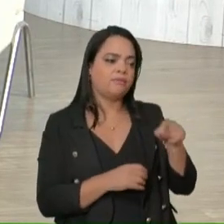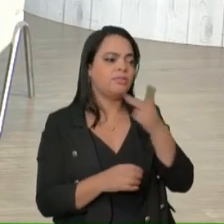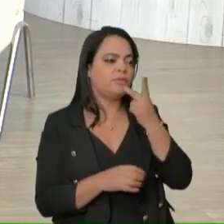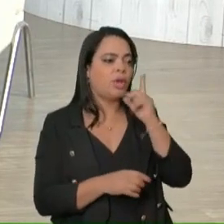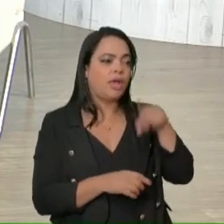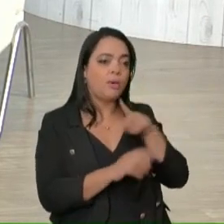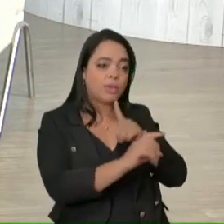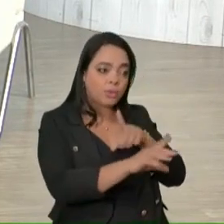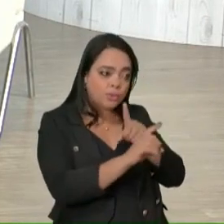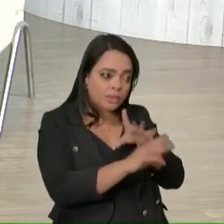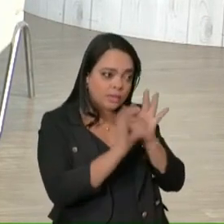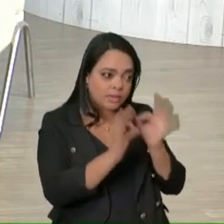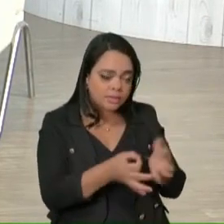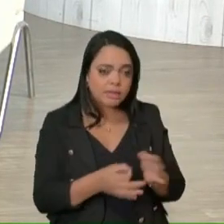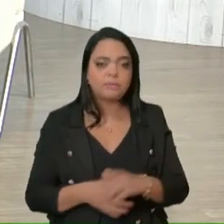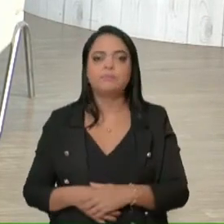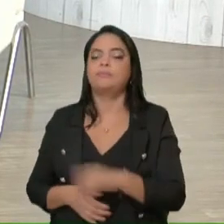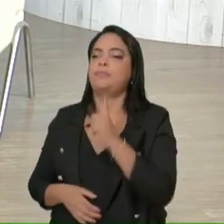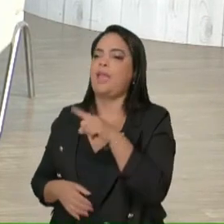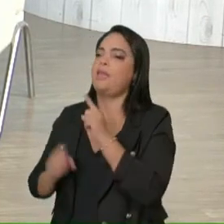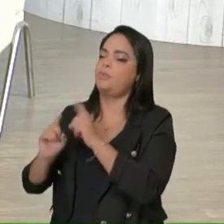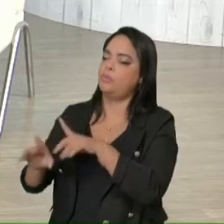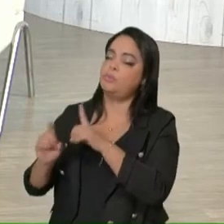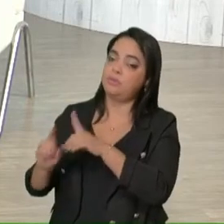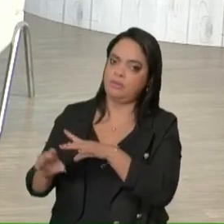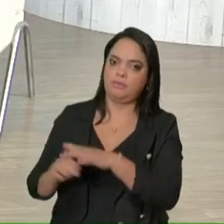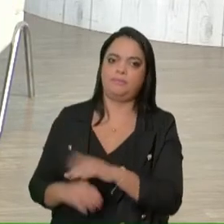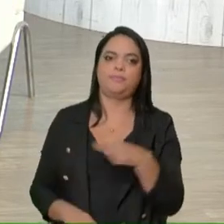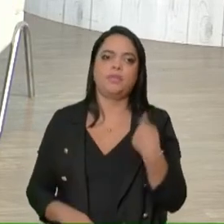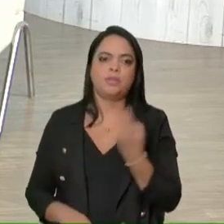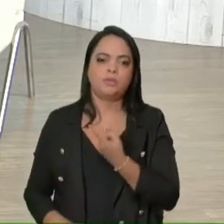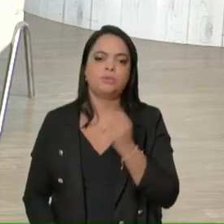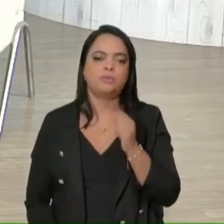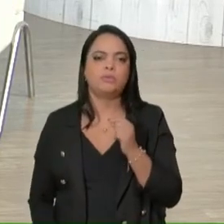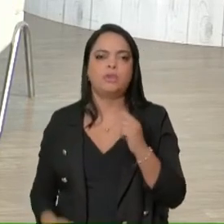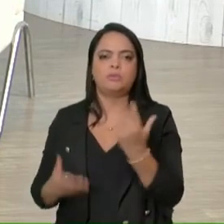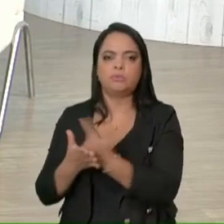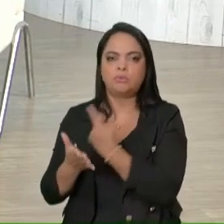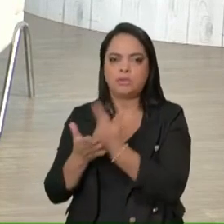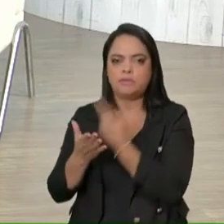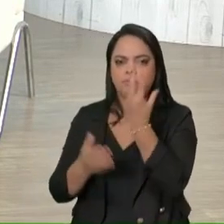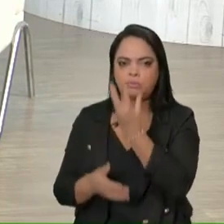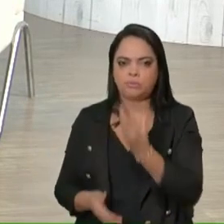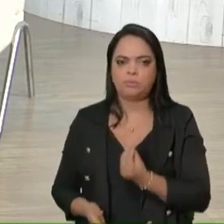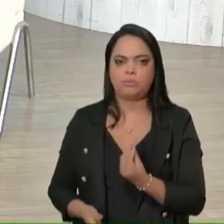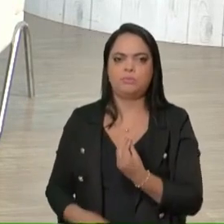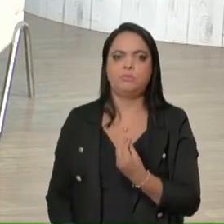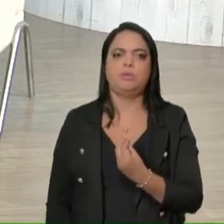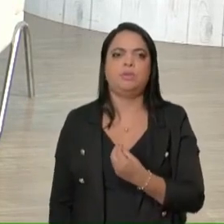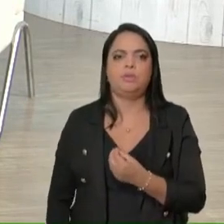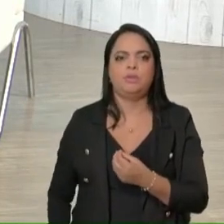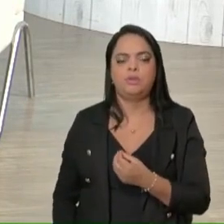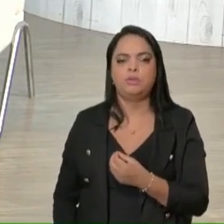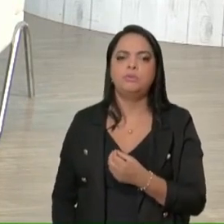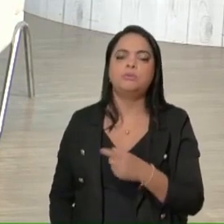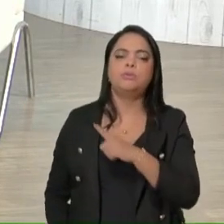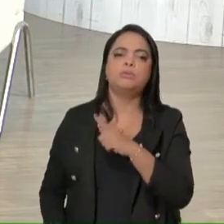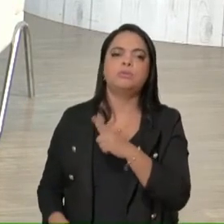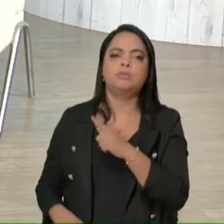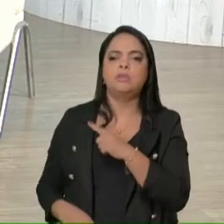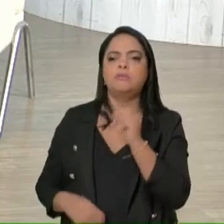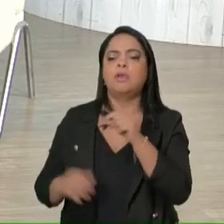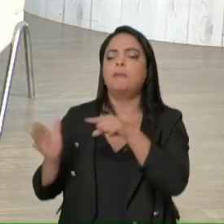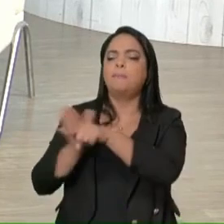é uma doutrina, certo, uma Poliana? doutrina, exatamente. E aí, na sequência do Livro dos Espíritos, foi a junção, então, dessas codificações,